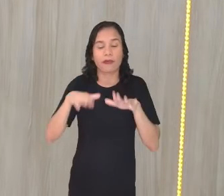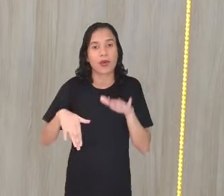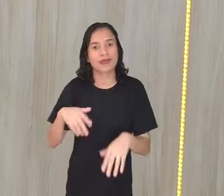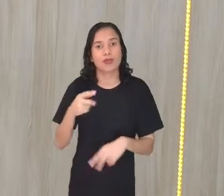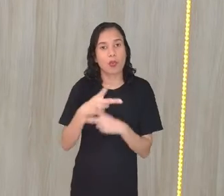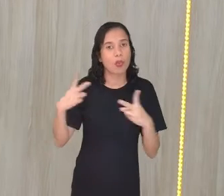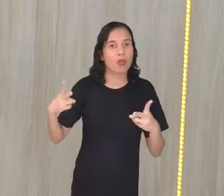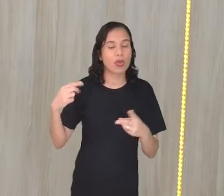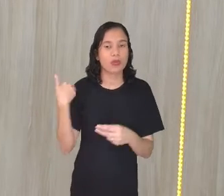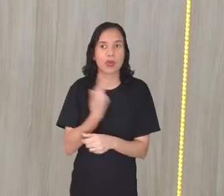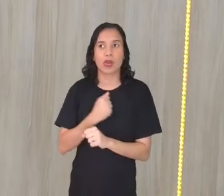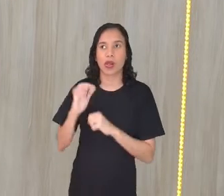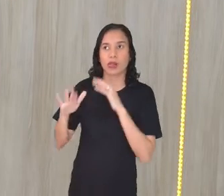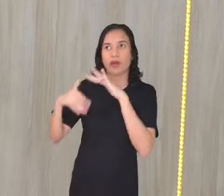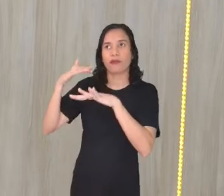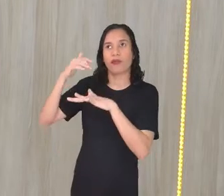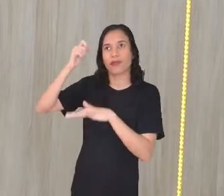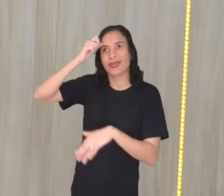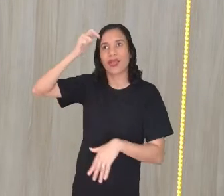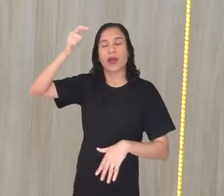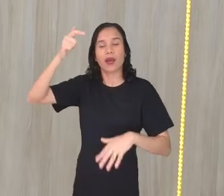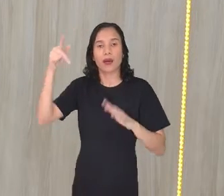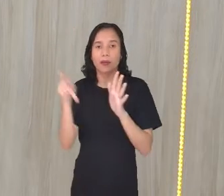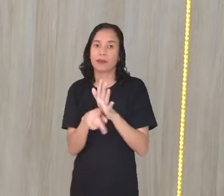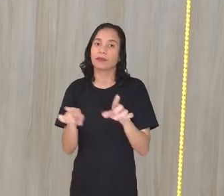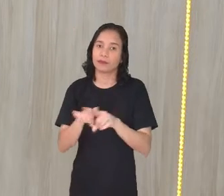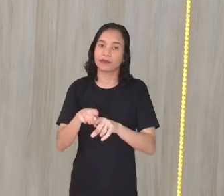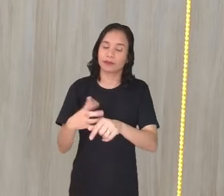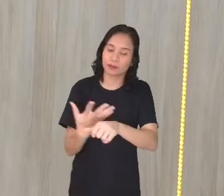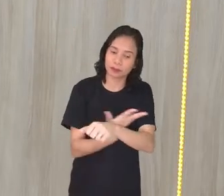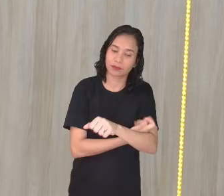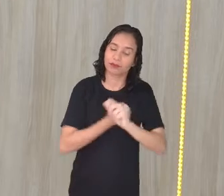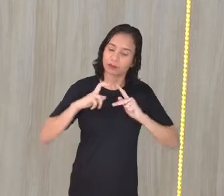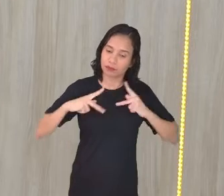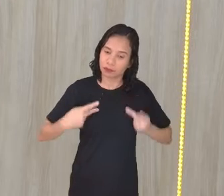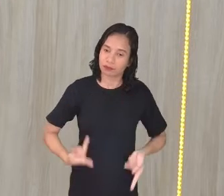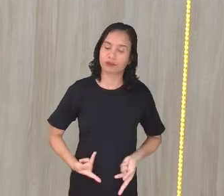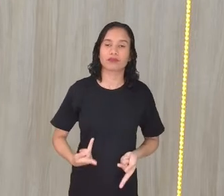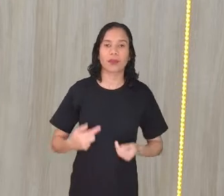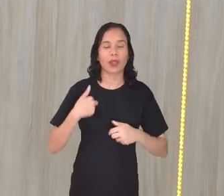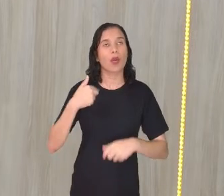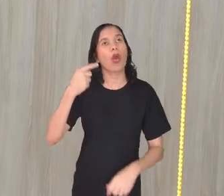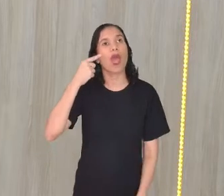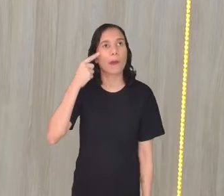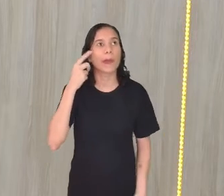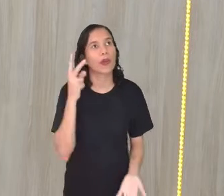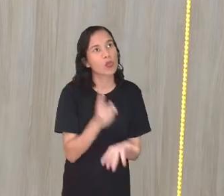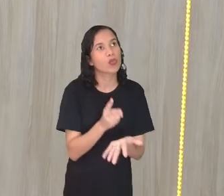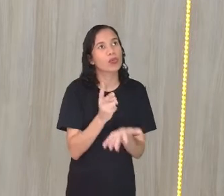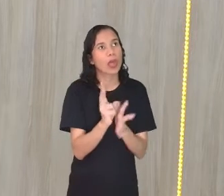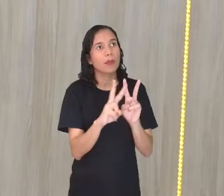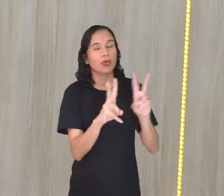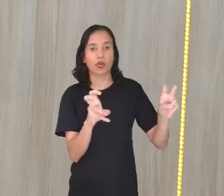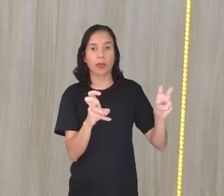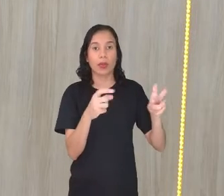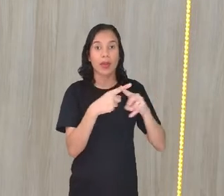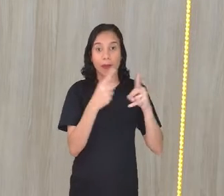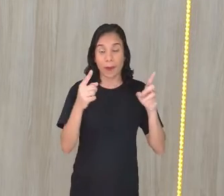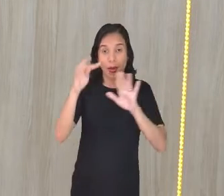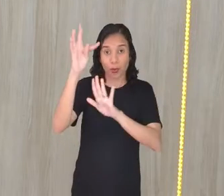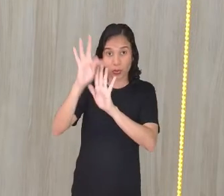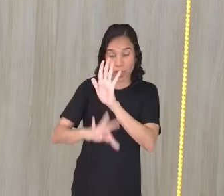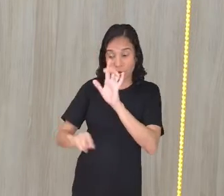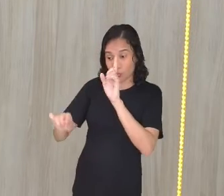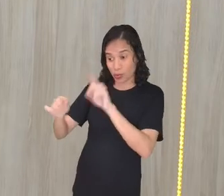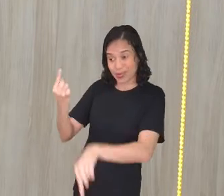mundo que é construído, e também as emoções humanas, tá certo? Então, eu penso sobre isso o tempo todo. Já no texto não literário,